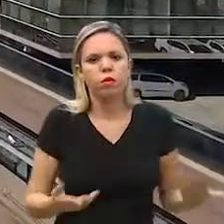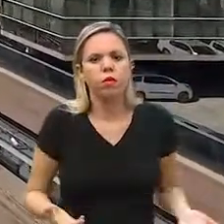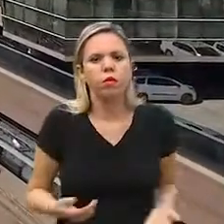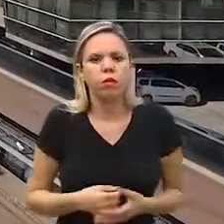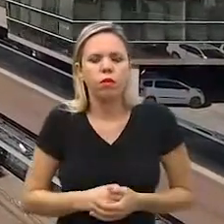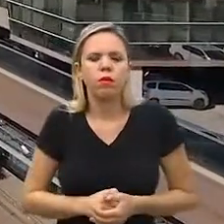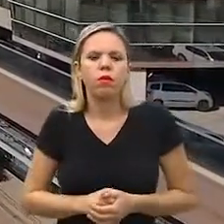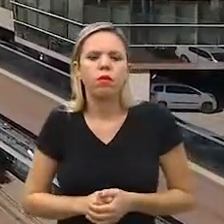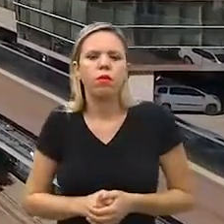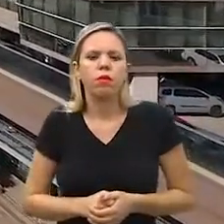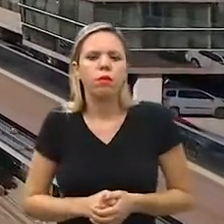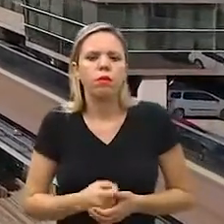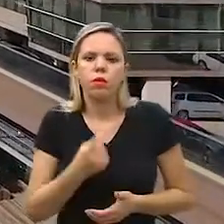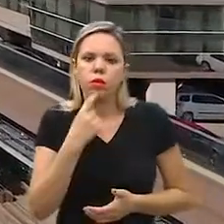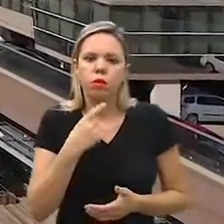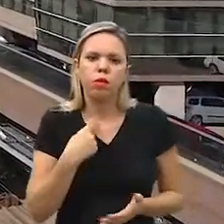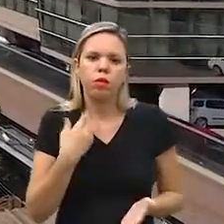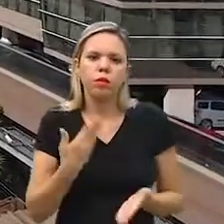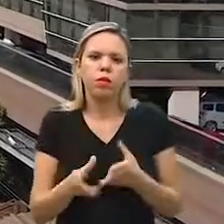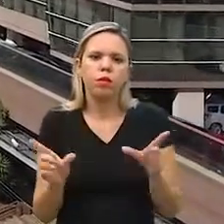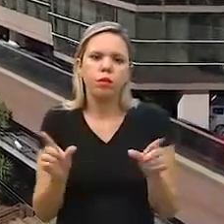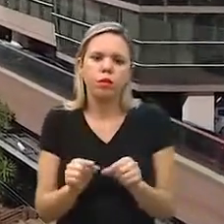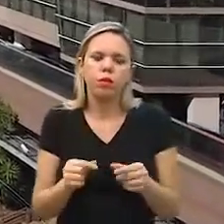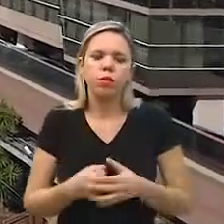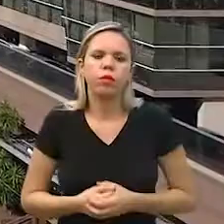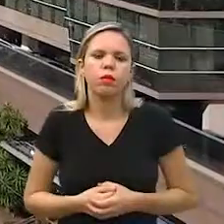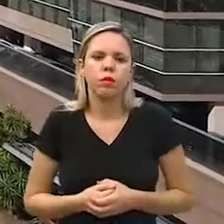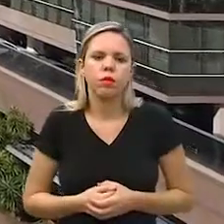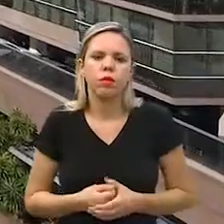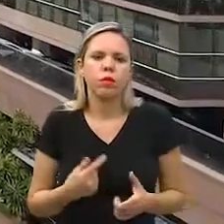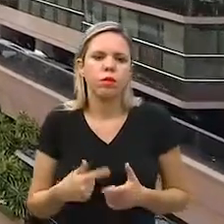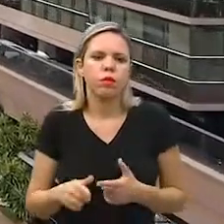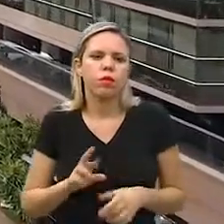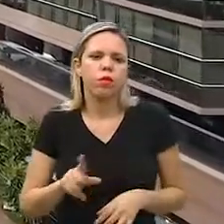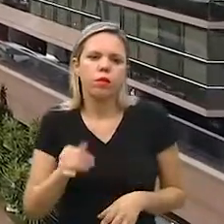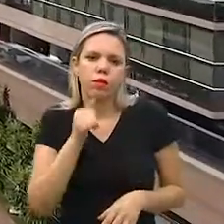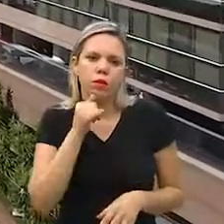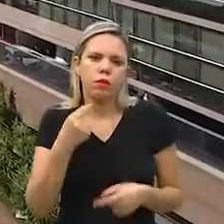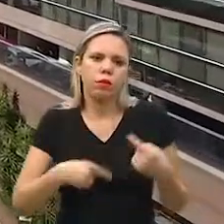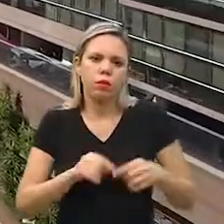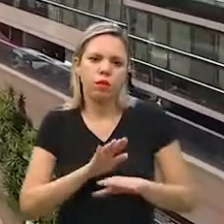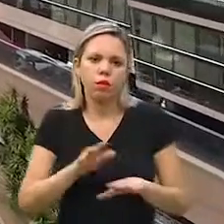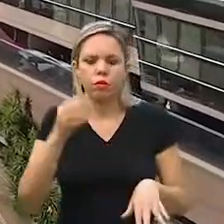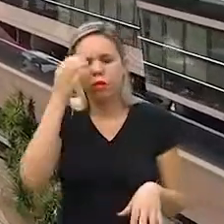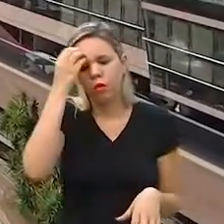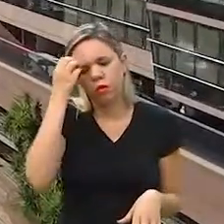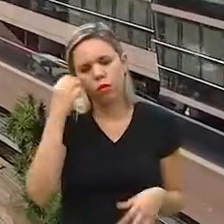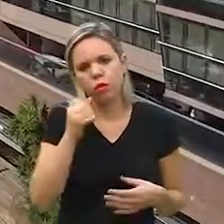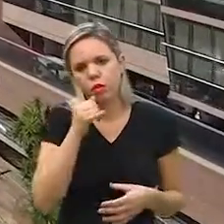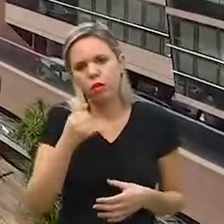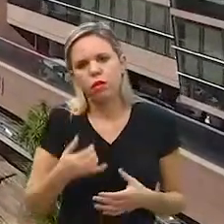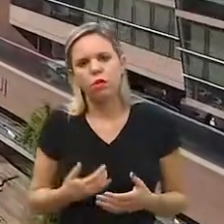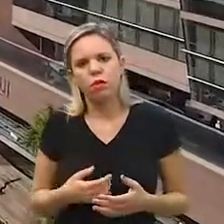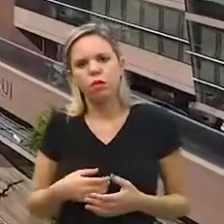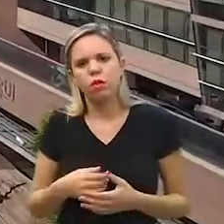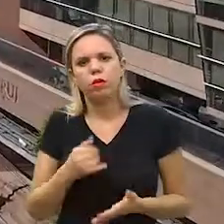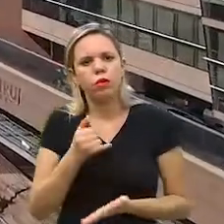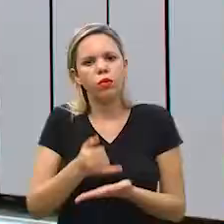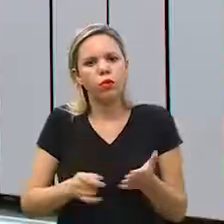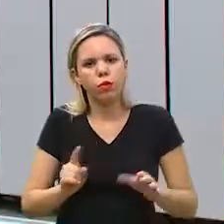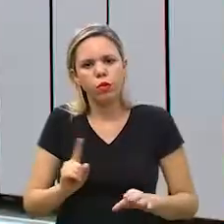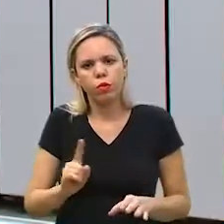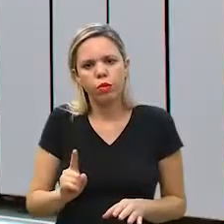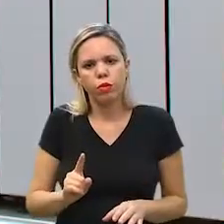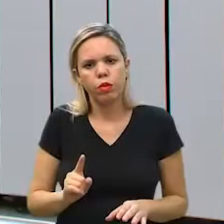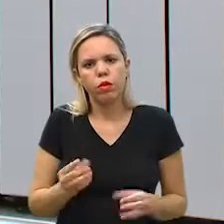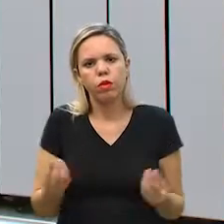Tá. Campinas perdeu muito com essa... Não é nem com a discussão da questão do imposto, a discussão